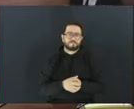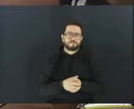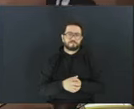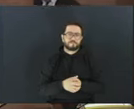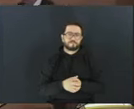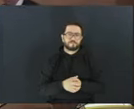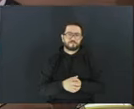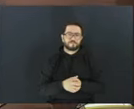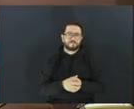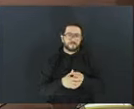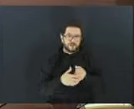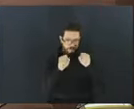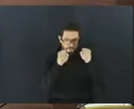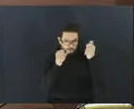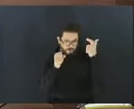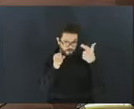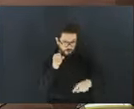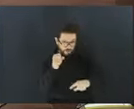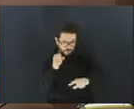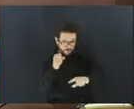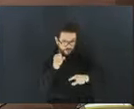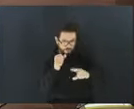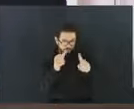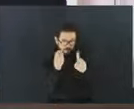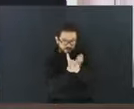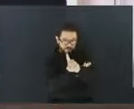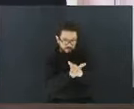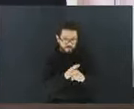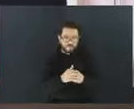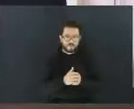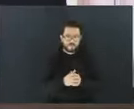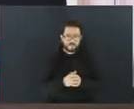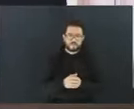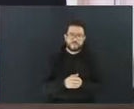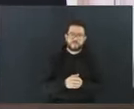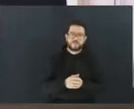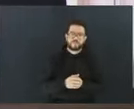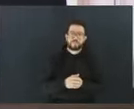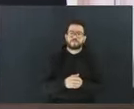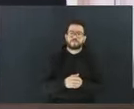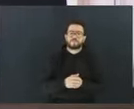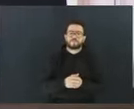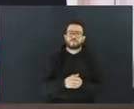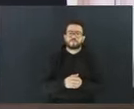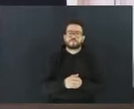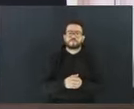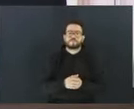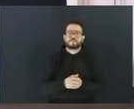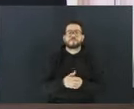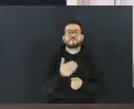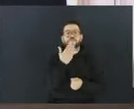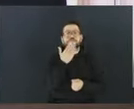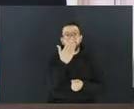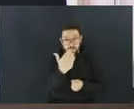repetir as duas últimas perguntas, por favor. Ok. Então, seria um pedido ao comandante para falar a